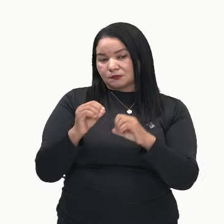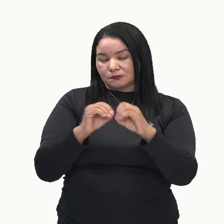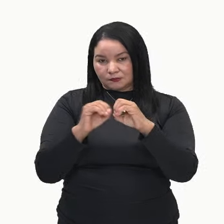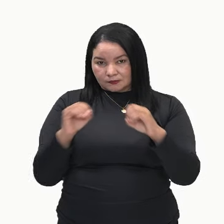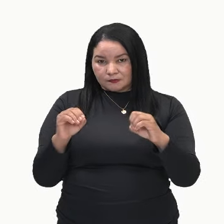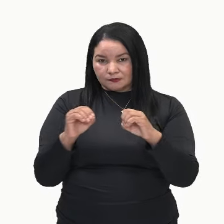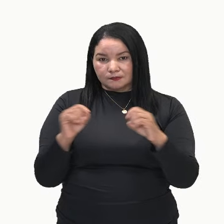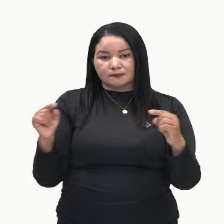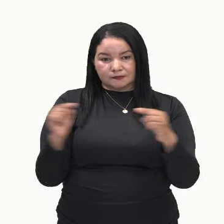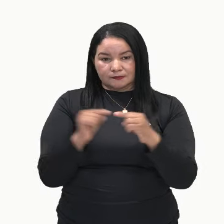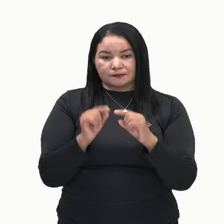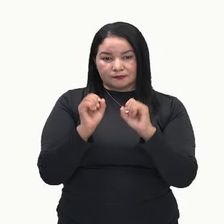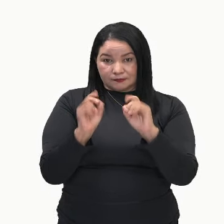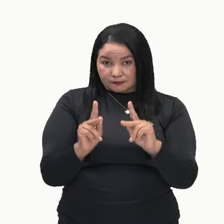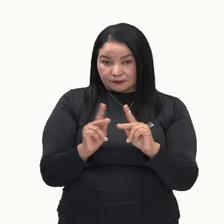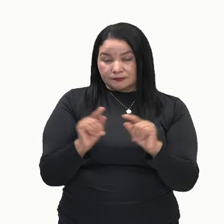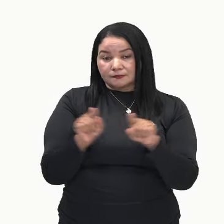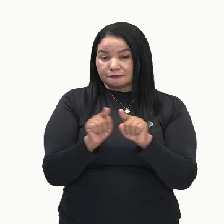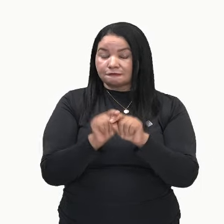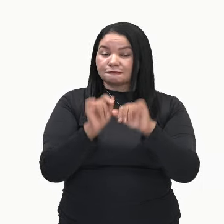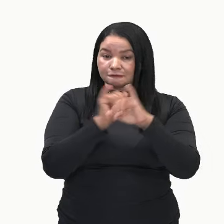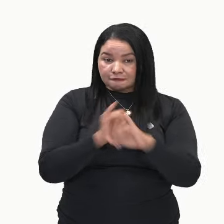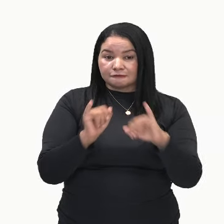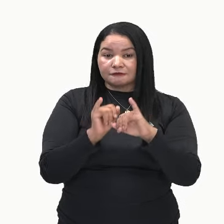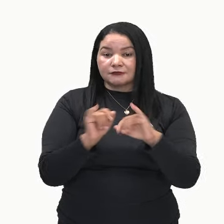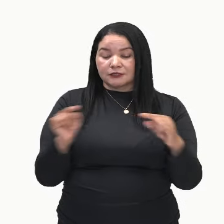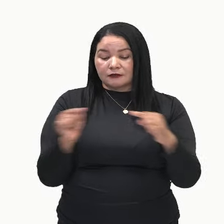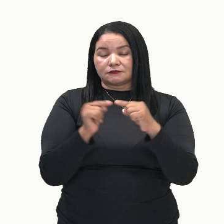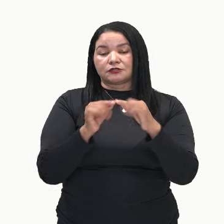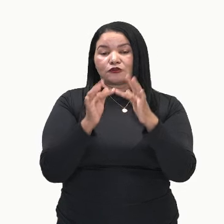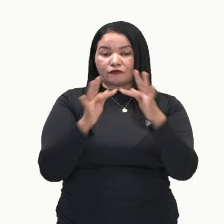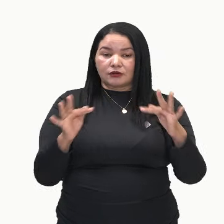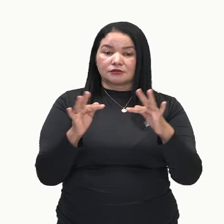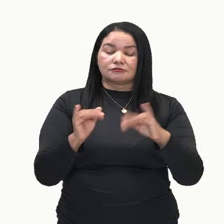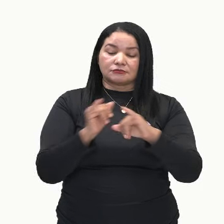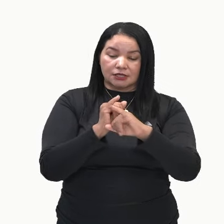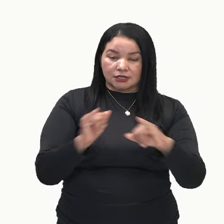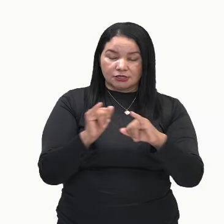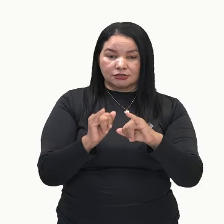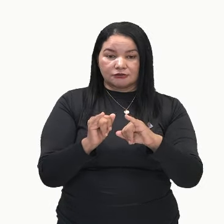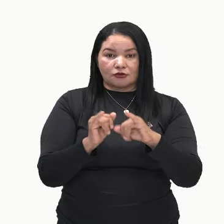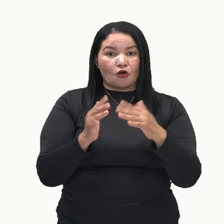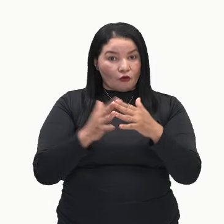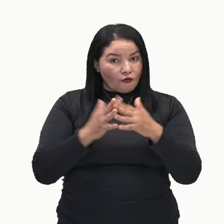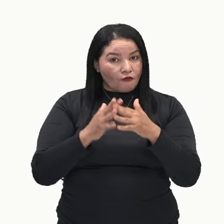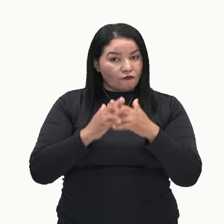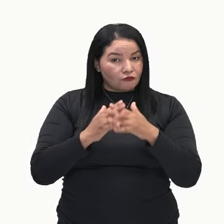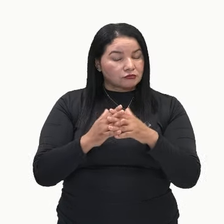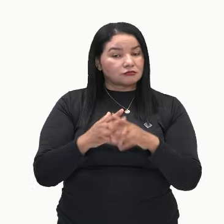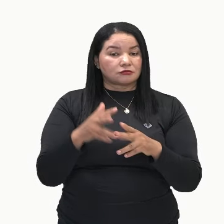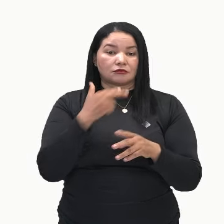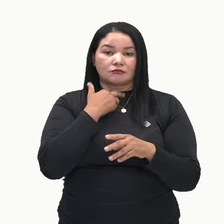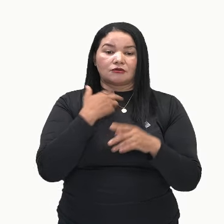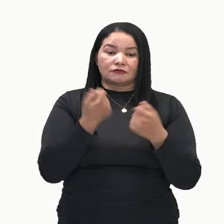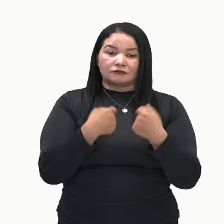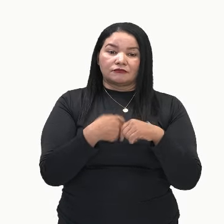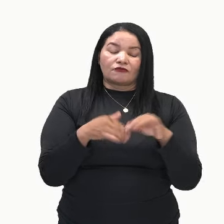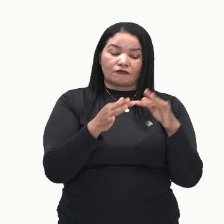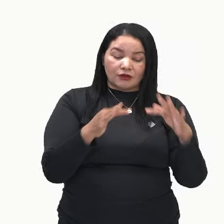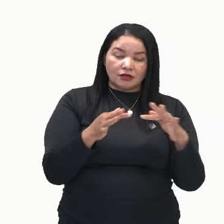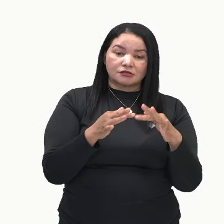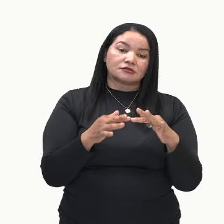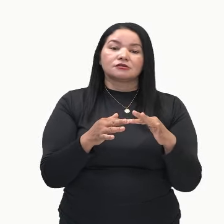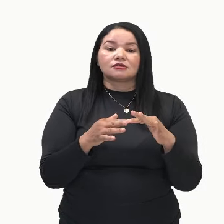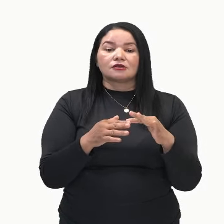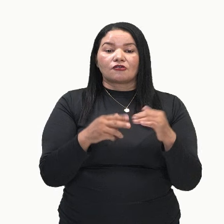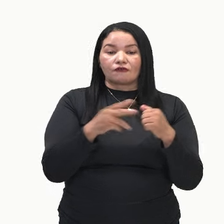oração. E ela está declarando alguma coisa, por isso é uma frase declarativa. Não se confundam, frases nominais, frases verbais. E dentro